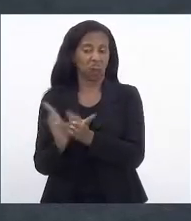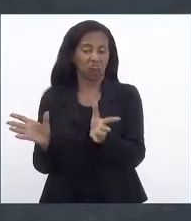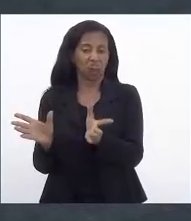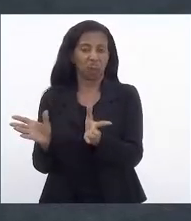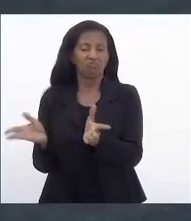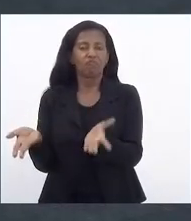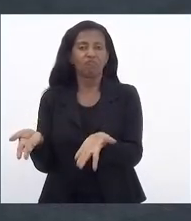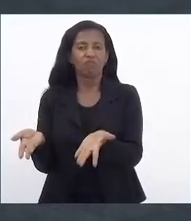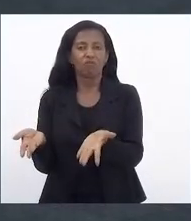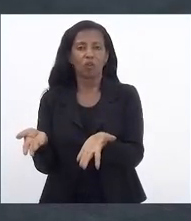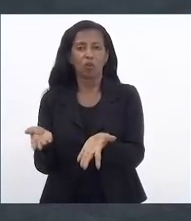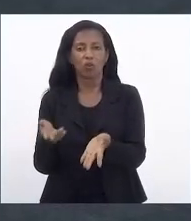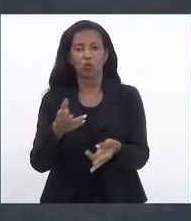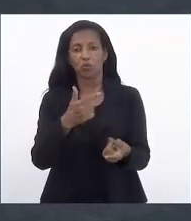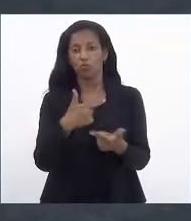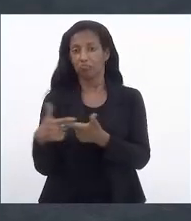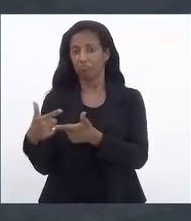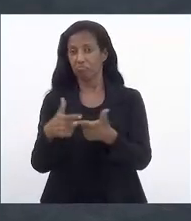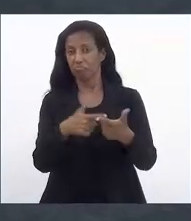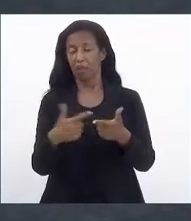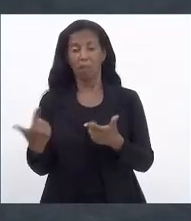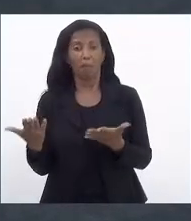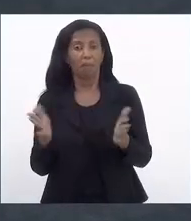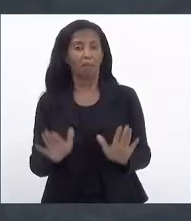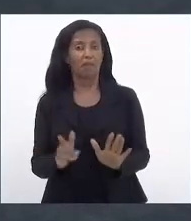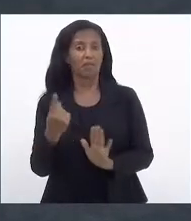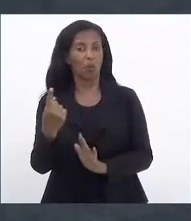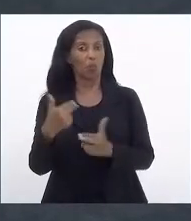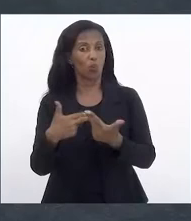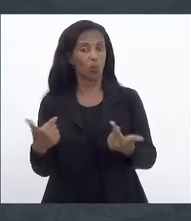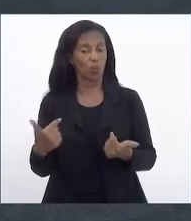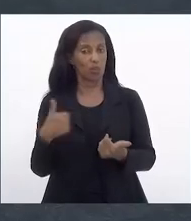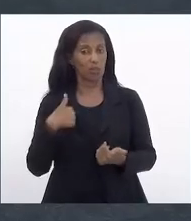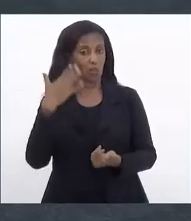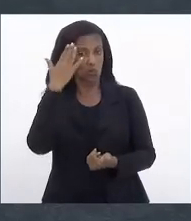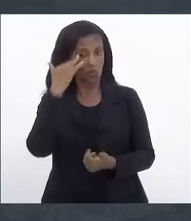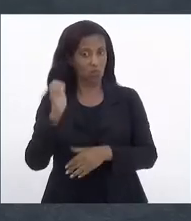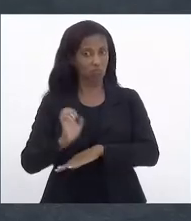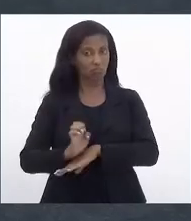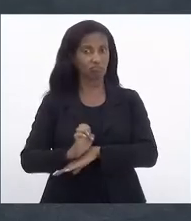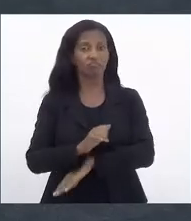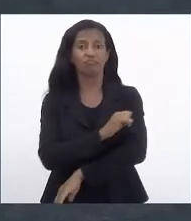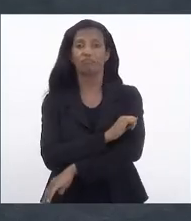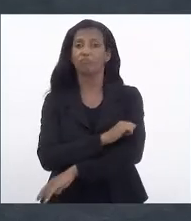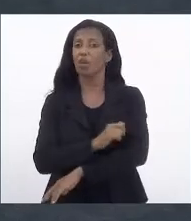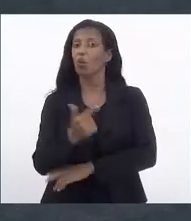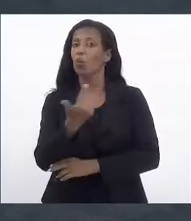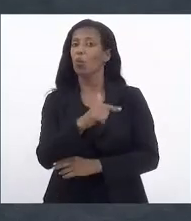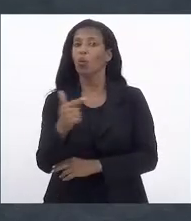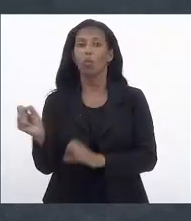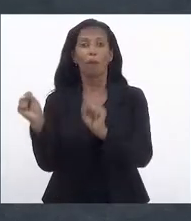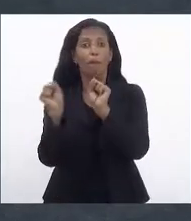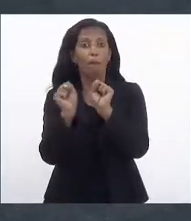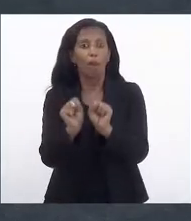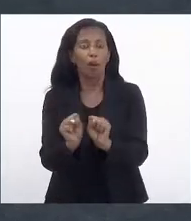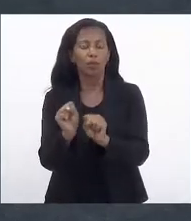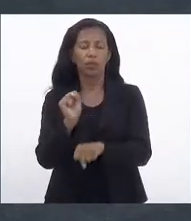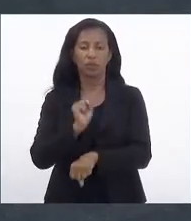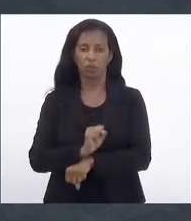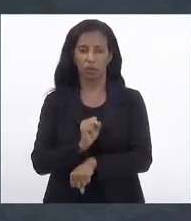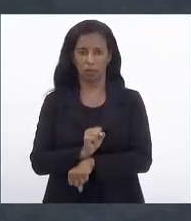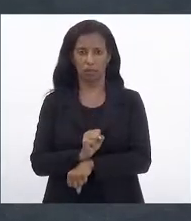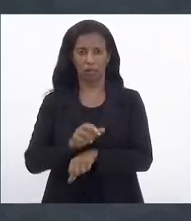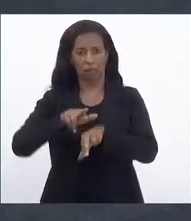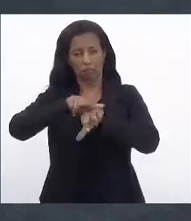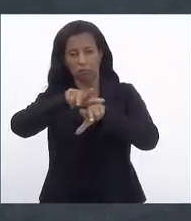os casos mas a única coisa que eu sei é que o estado do Rio de Janeiro não pode mais esperar tem